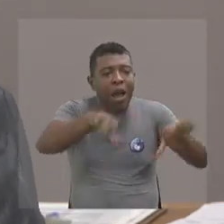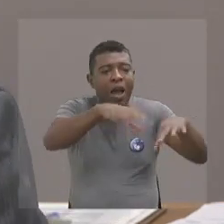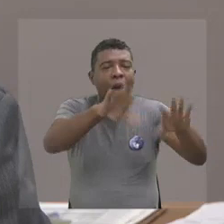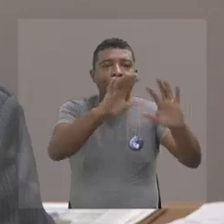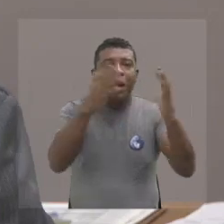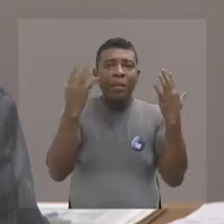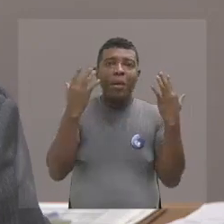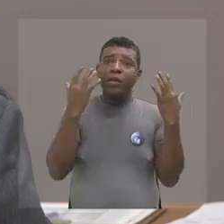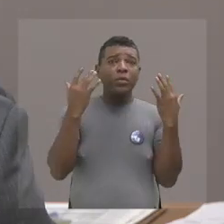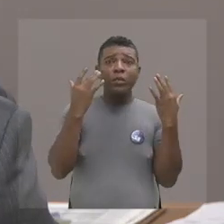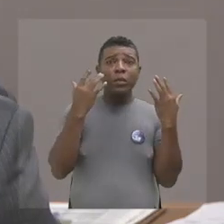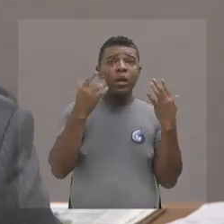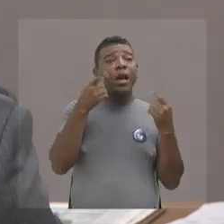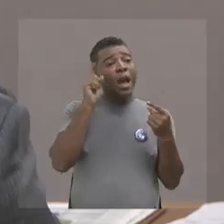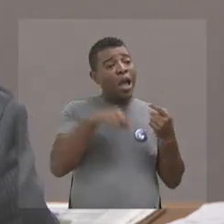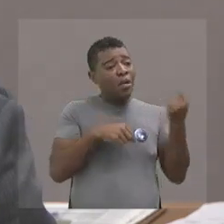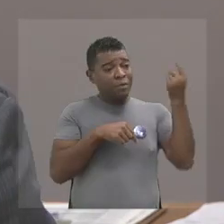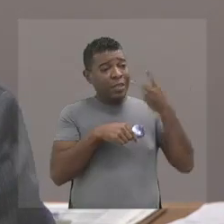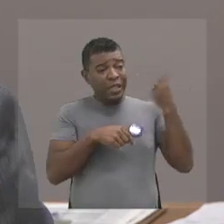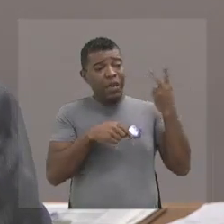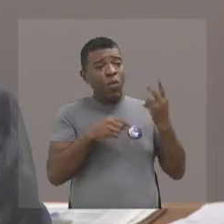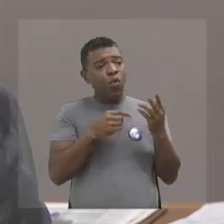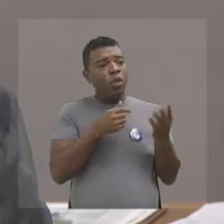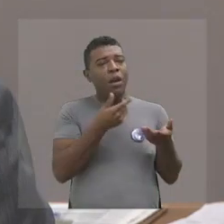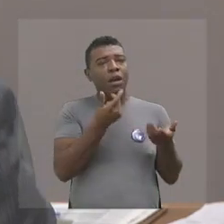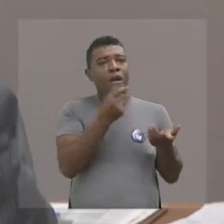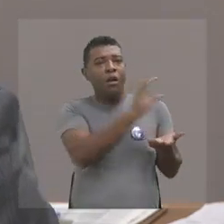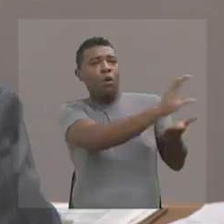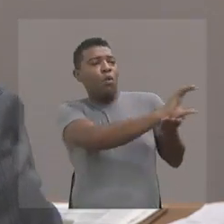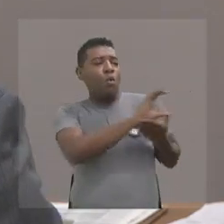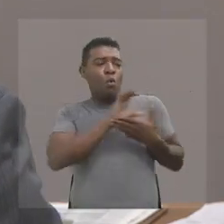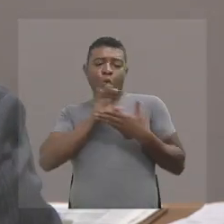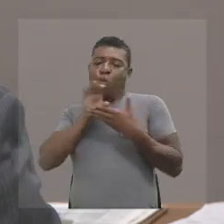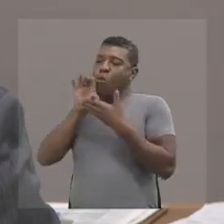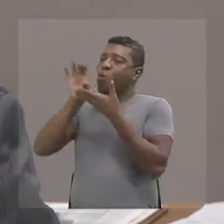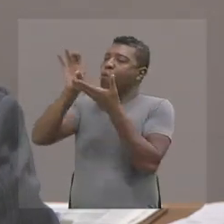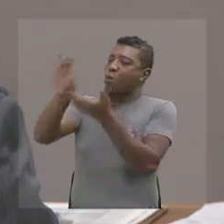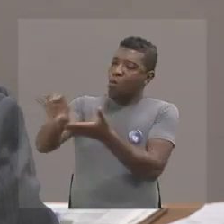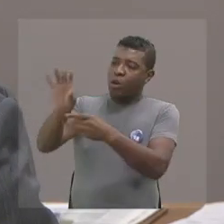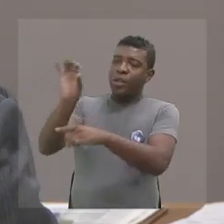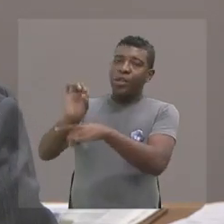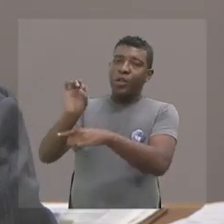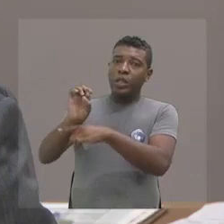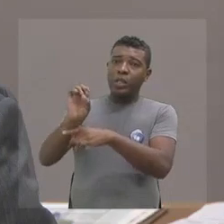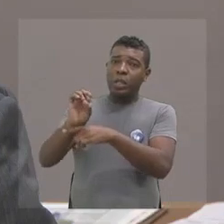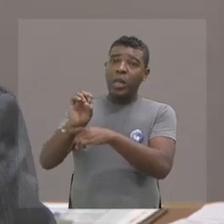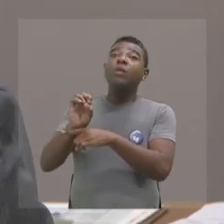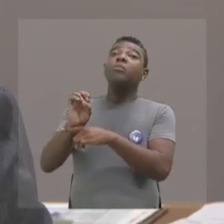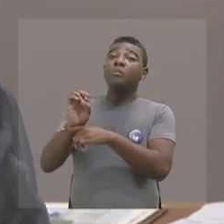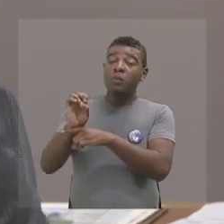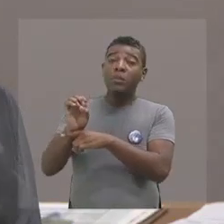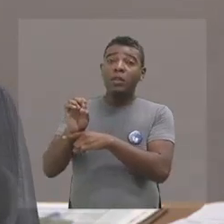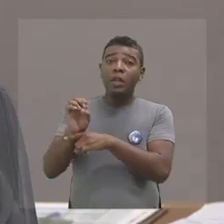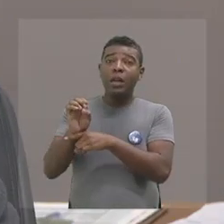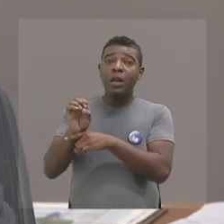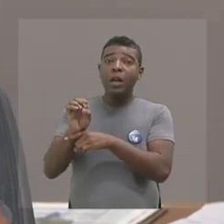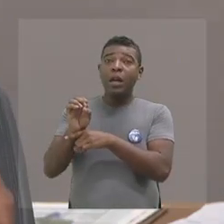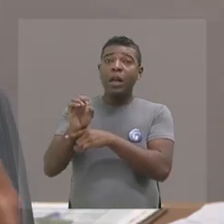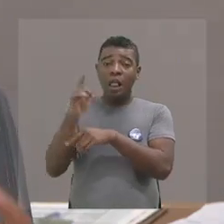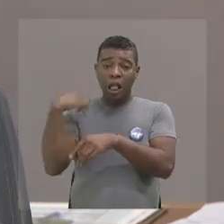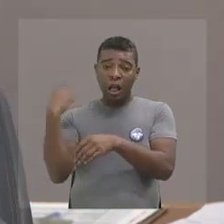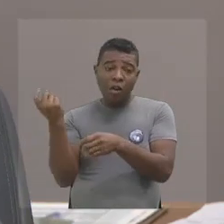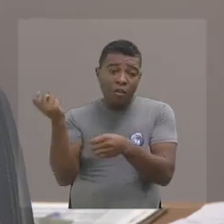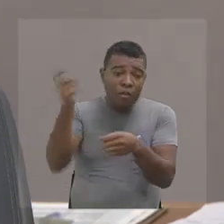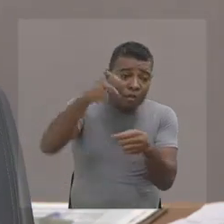arrecada é a segunda fonte de arrecadadora do Estado e esses recursos não são revertidos para fortalecimento